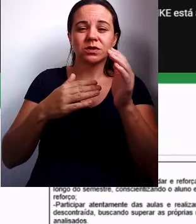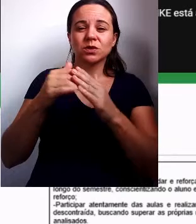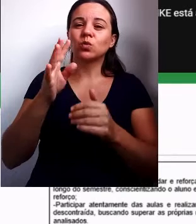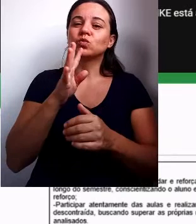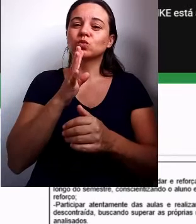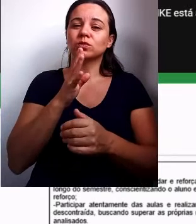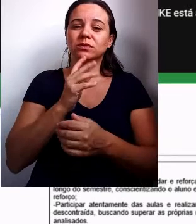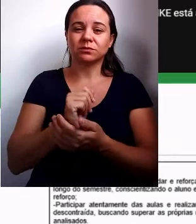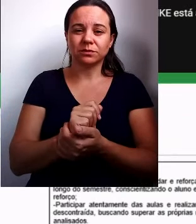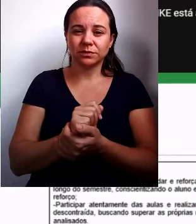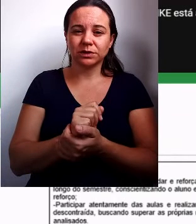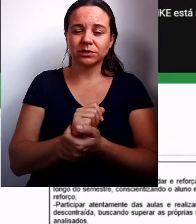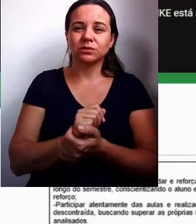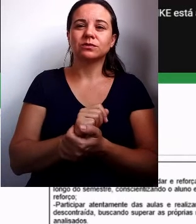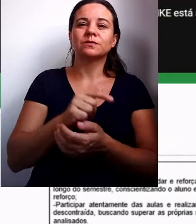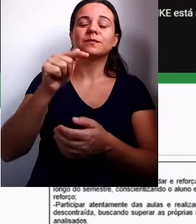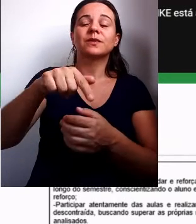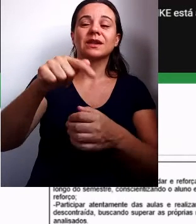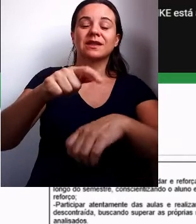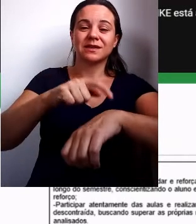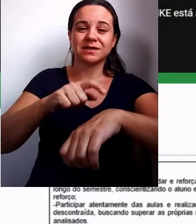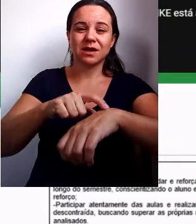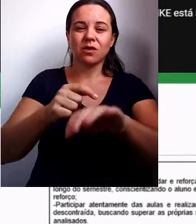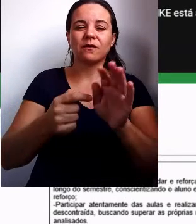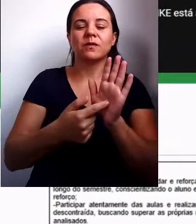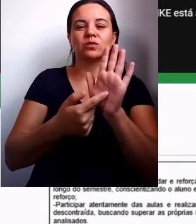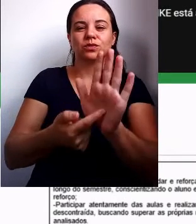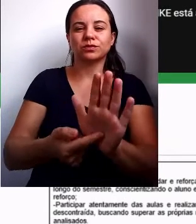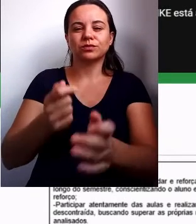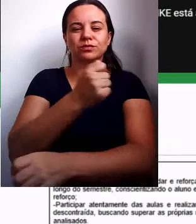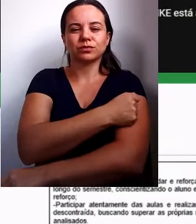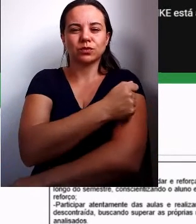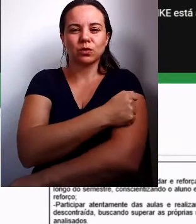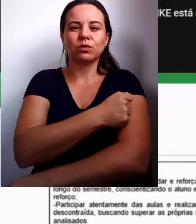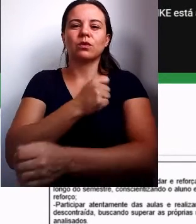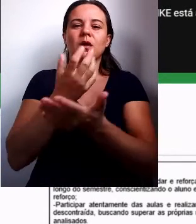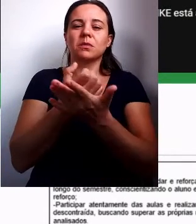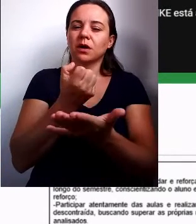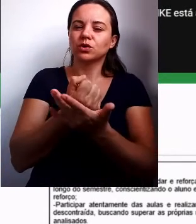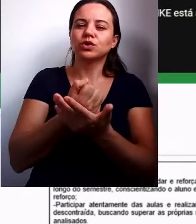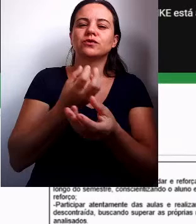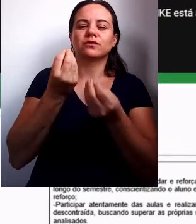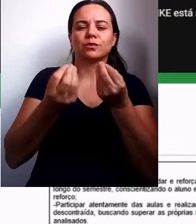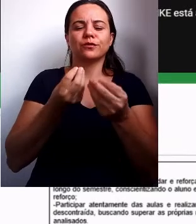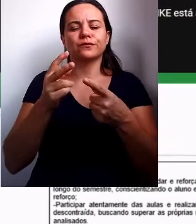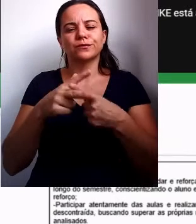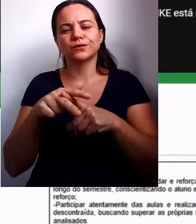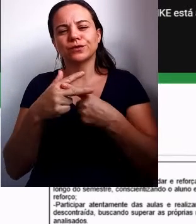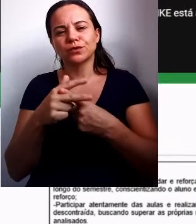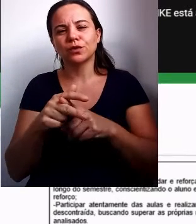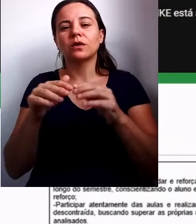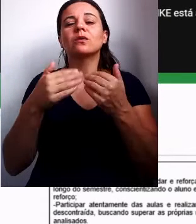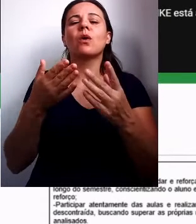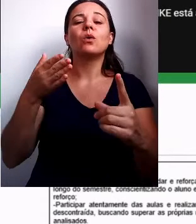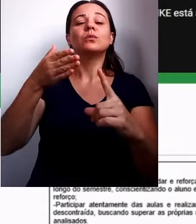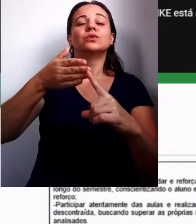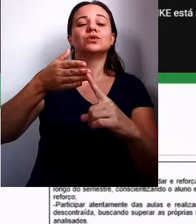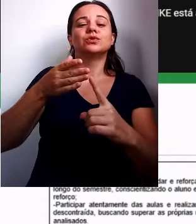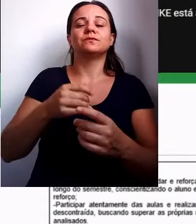hora, então, que vai ser apresentado aos estudantes o aplicativo, como ele funciona, qual que é